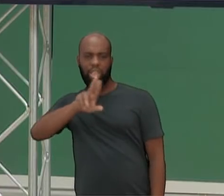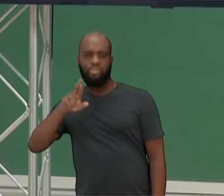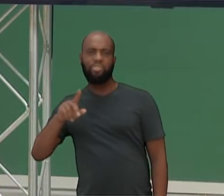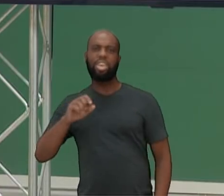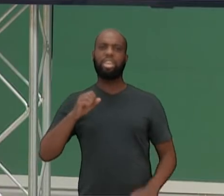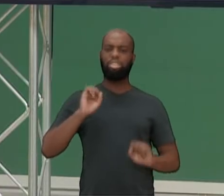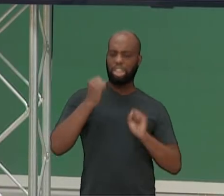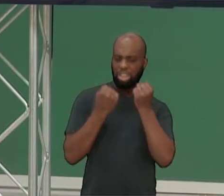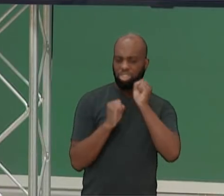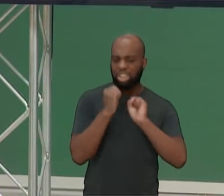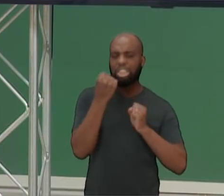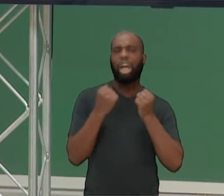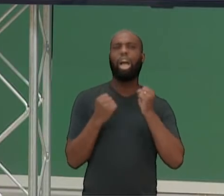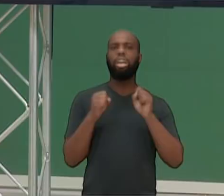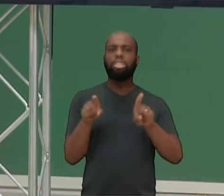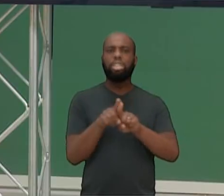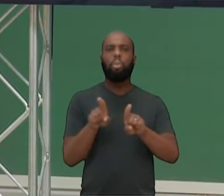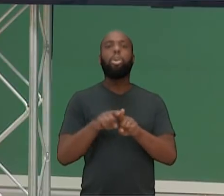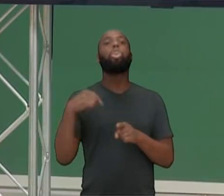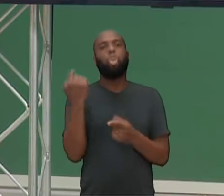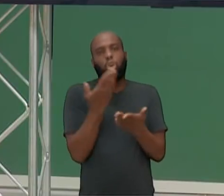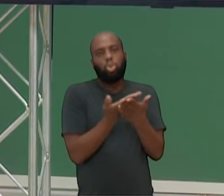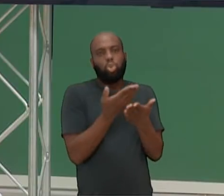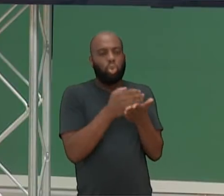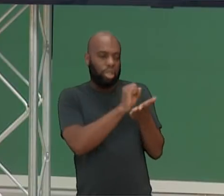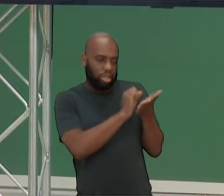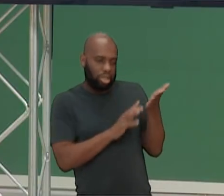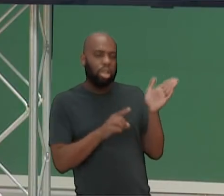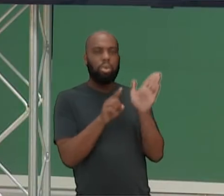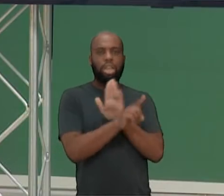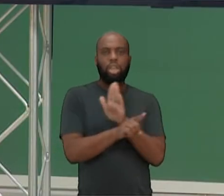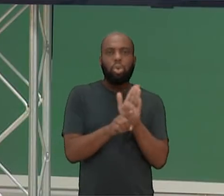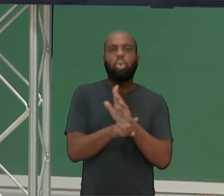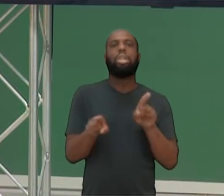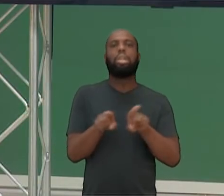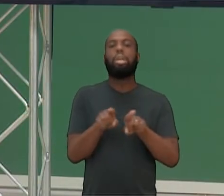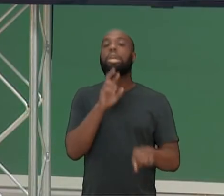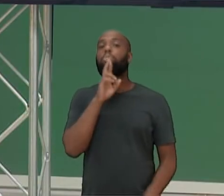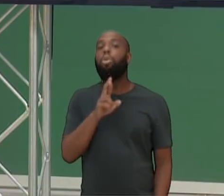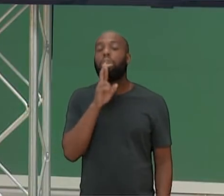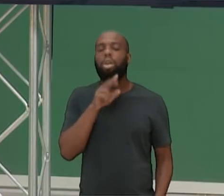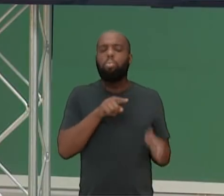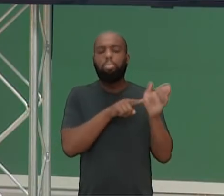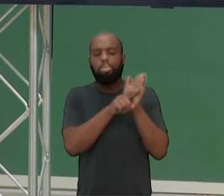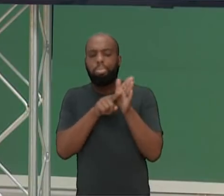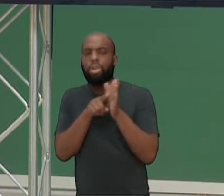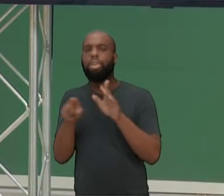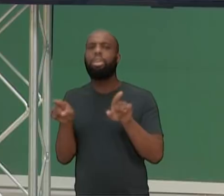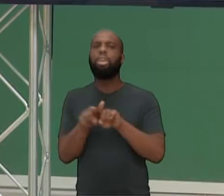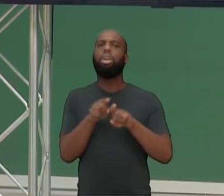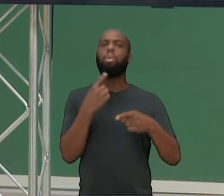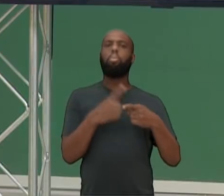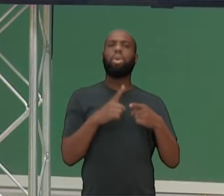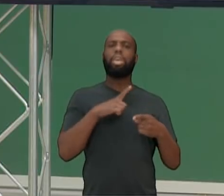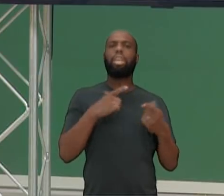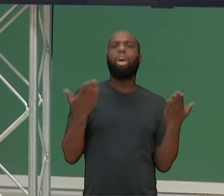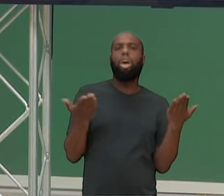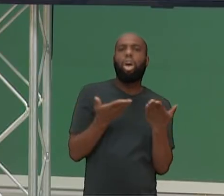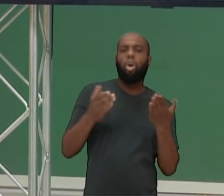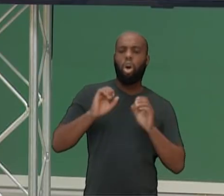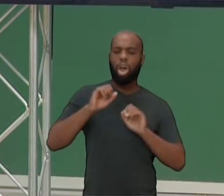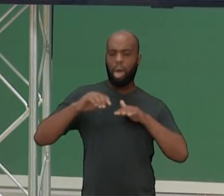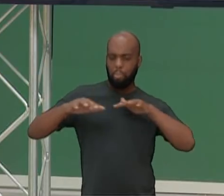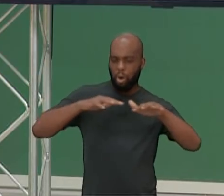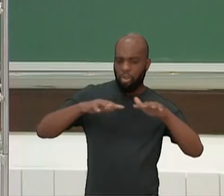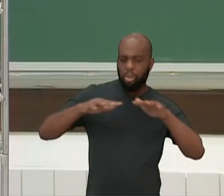falou bastante sobre isso, a gente fez até algumas atividades, quiz e pesquisa sobre isso, porque, né, a gente está se movimentando, a gente está queimando